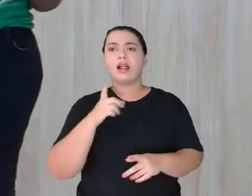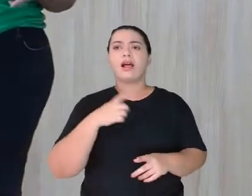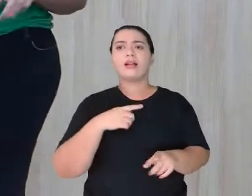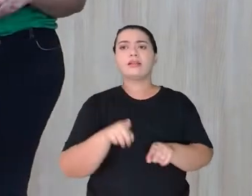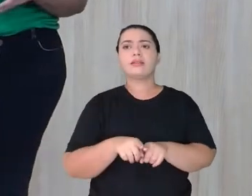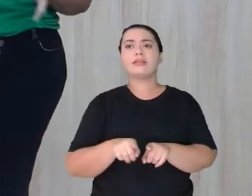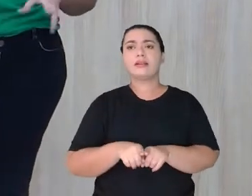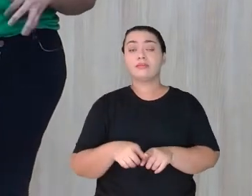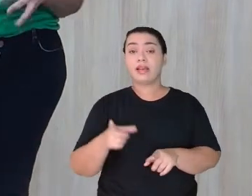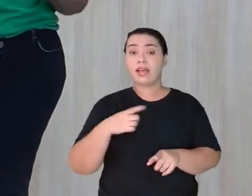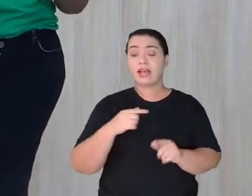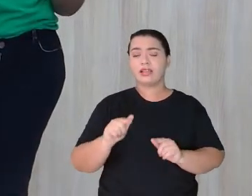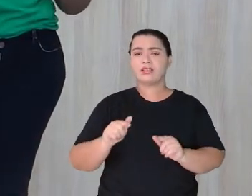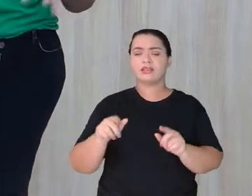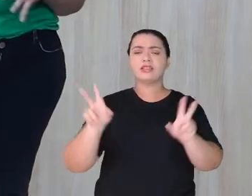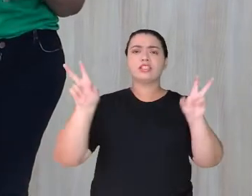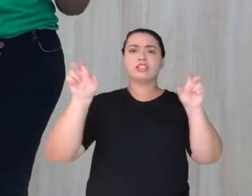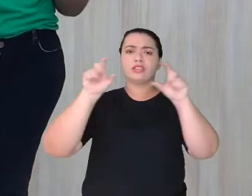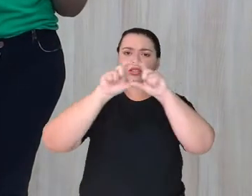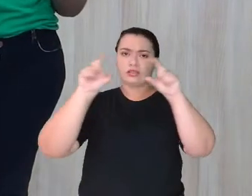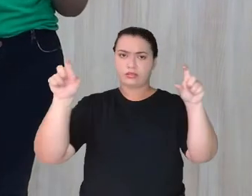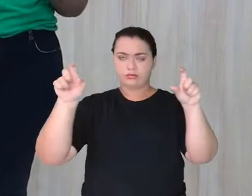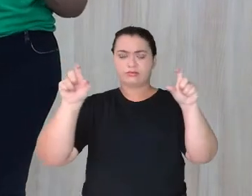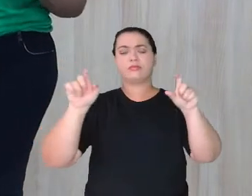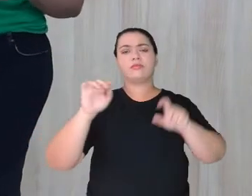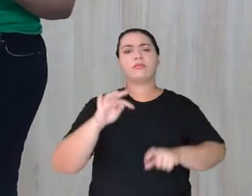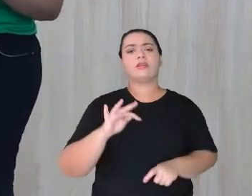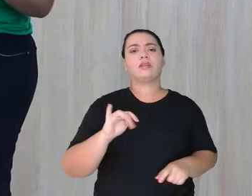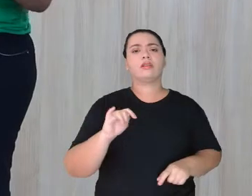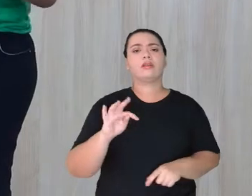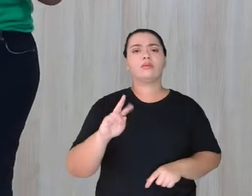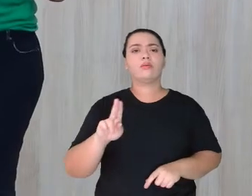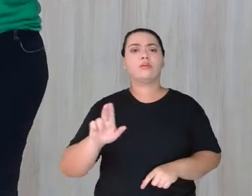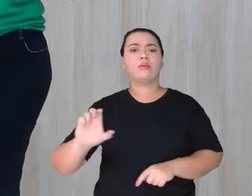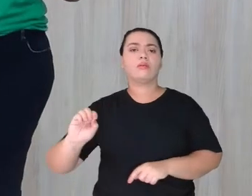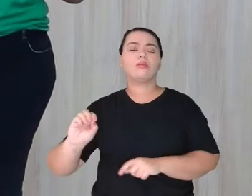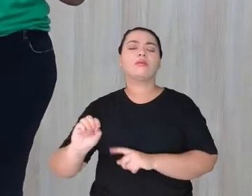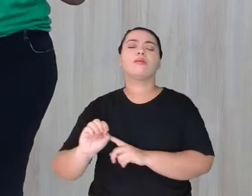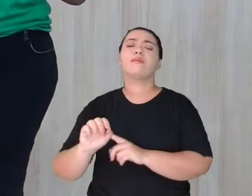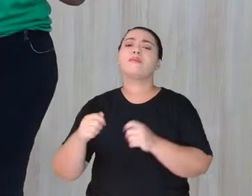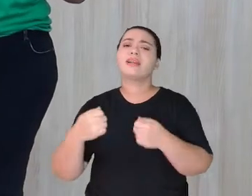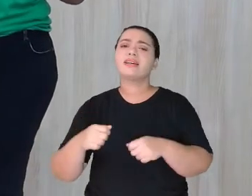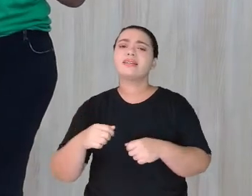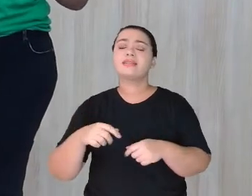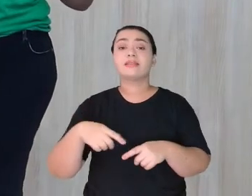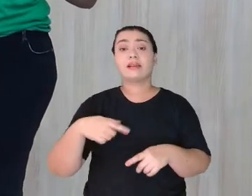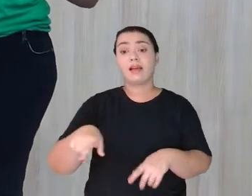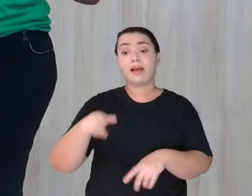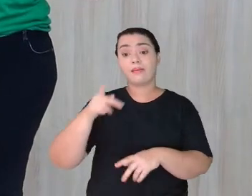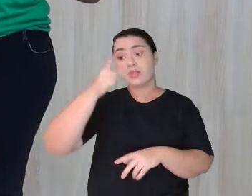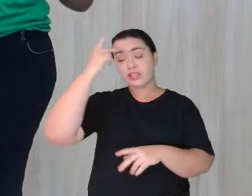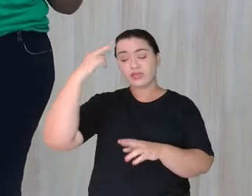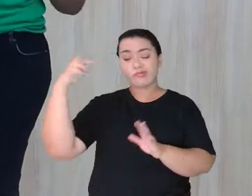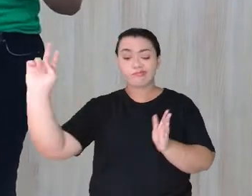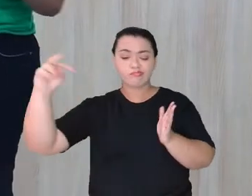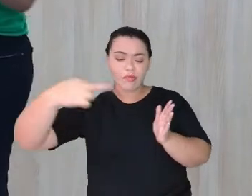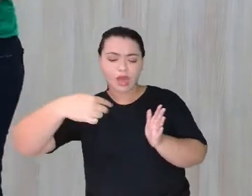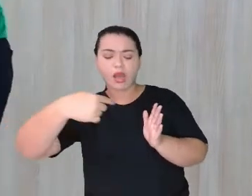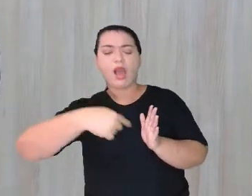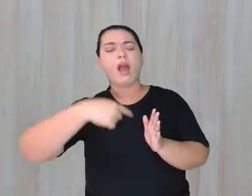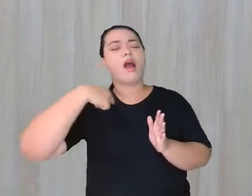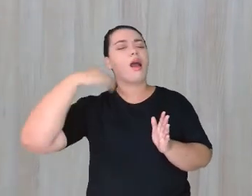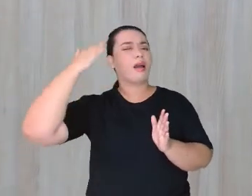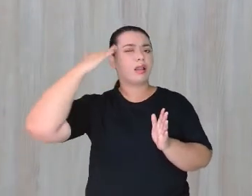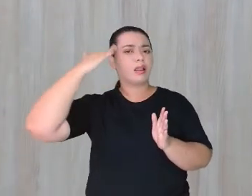né? Sempre que a gente está escrevendo um texto, é sempre bom colocar um título para que o leitor consiga já do título entender qual é o